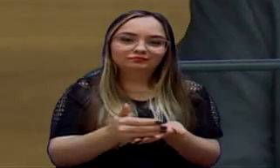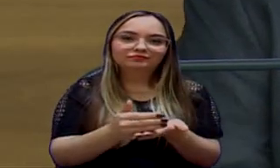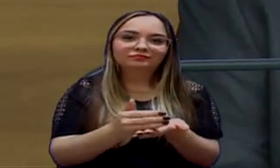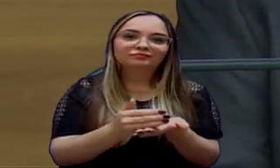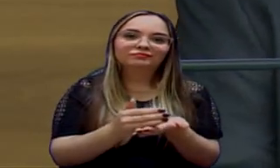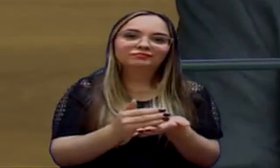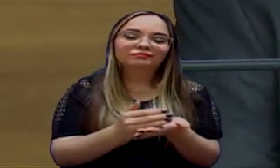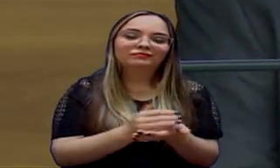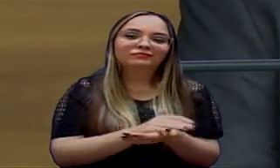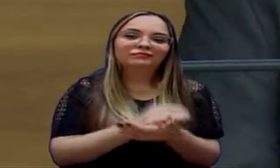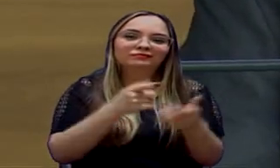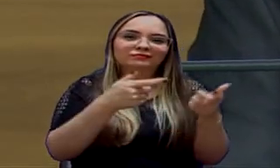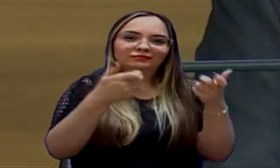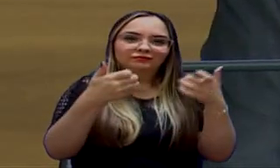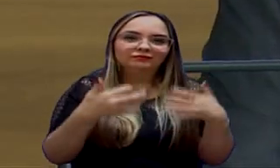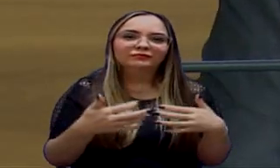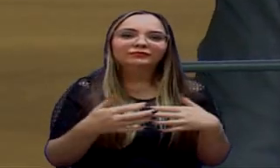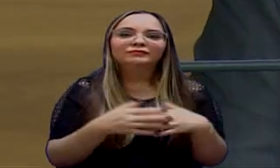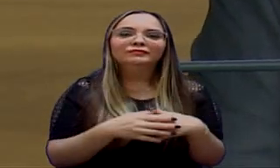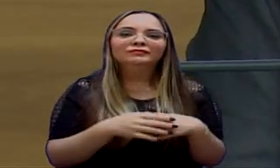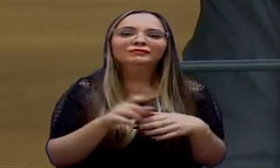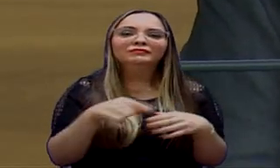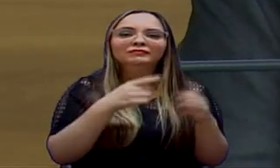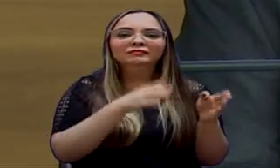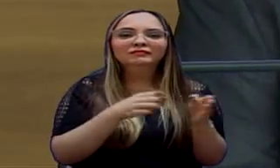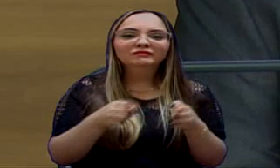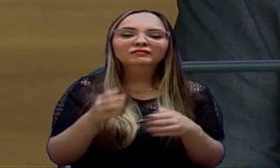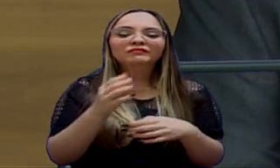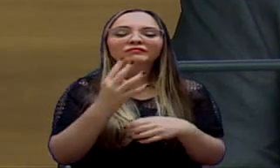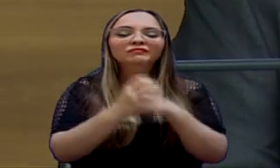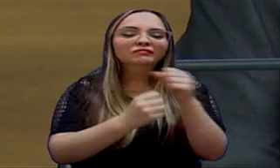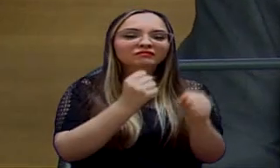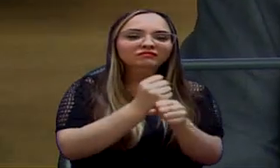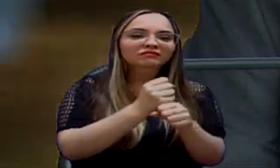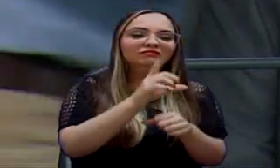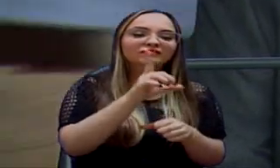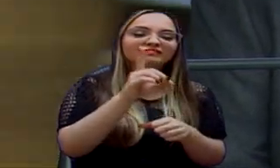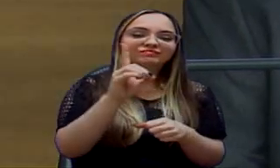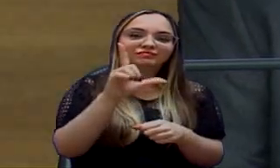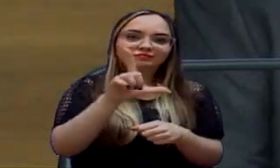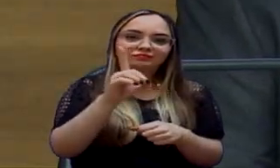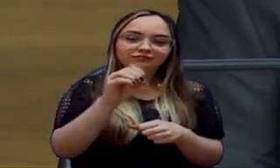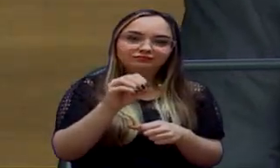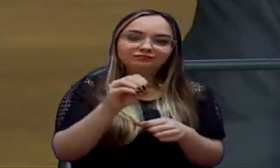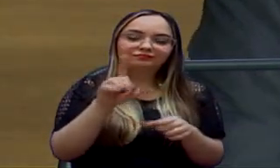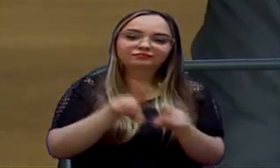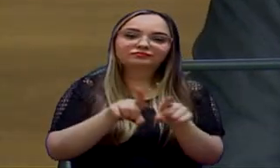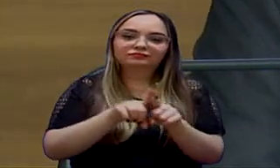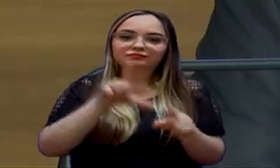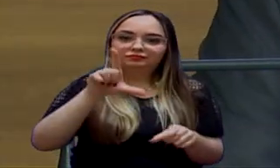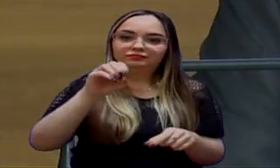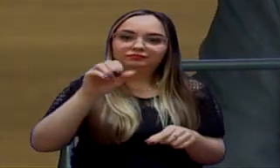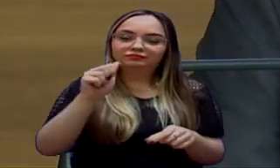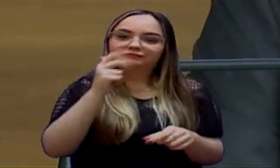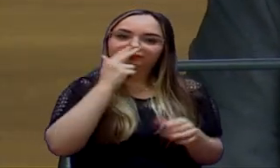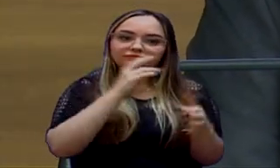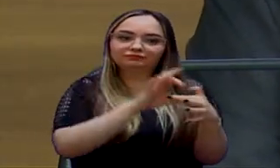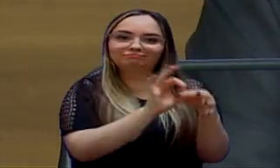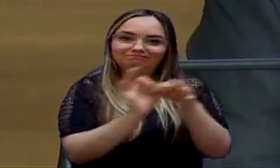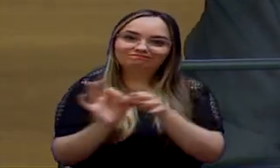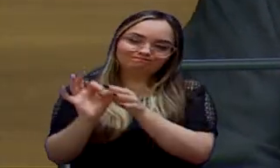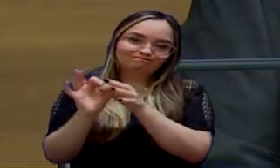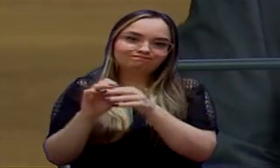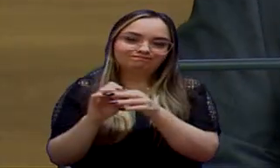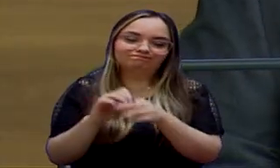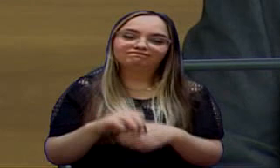explicando entre plano plurianual LDO e Loa né essas peças estão interligadas entre si